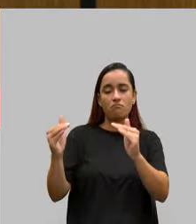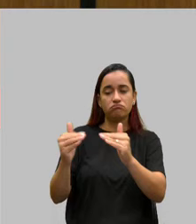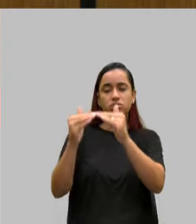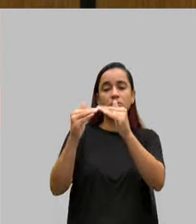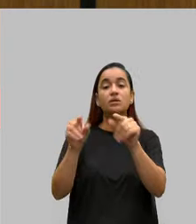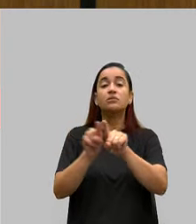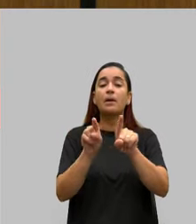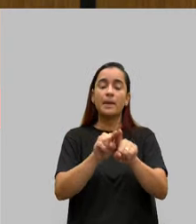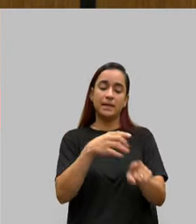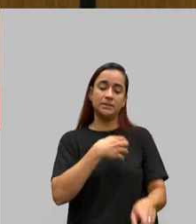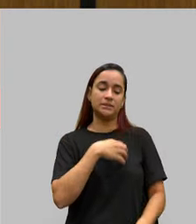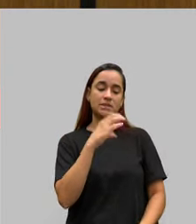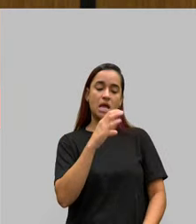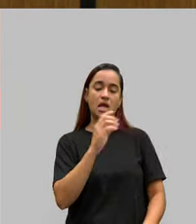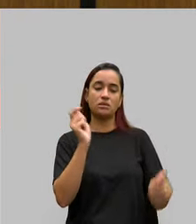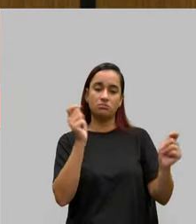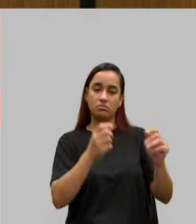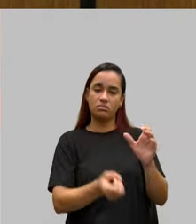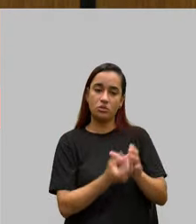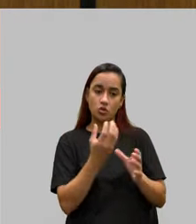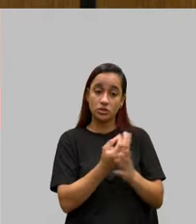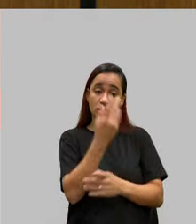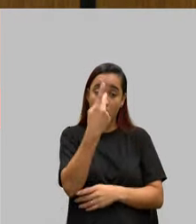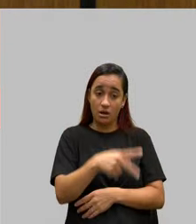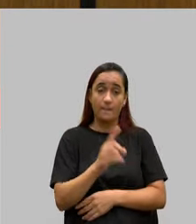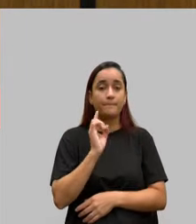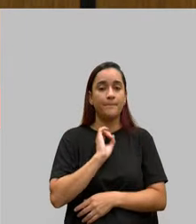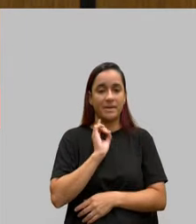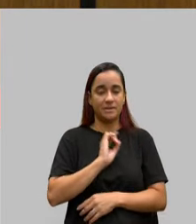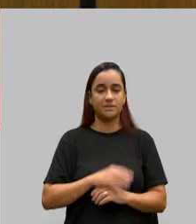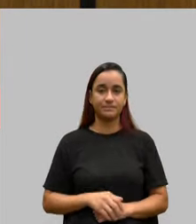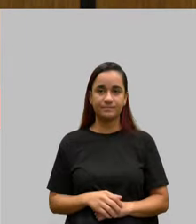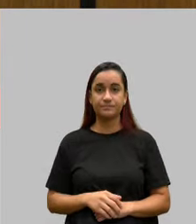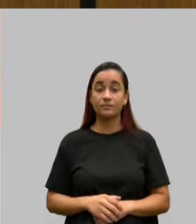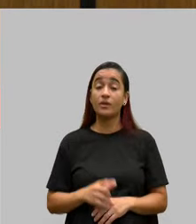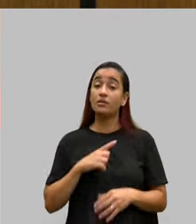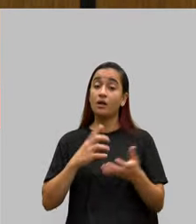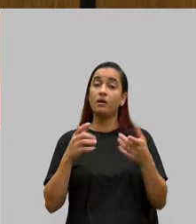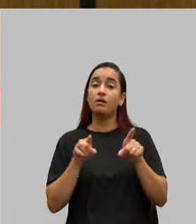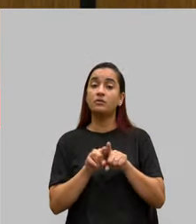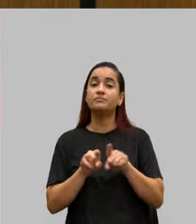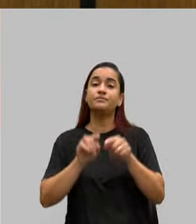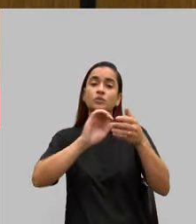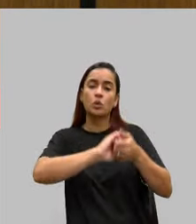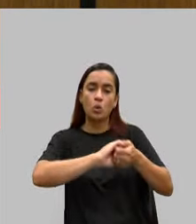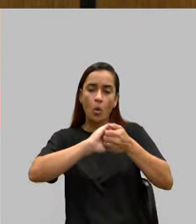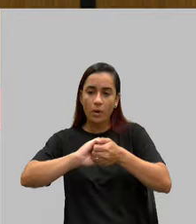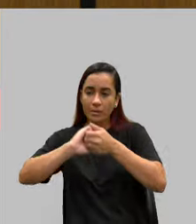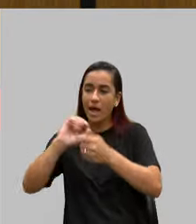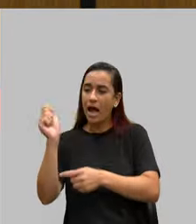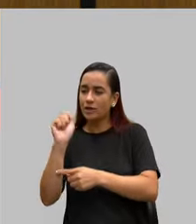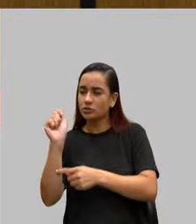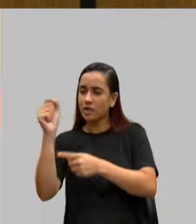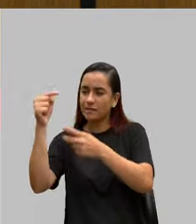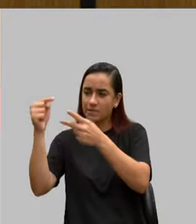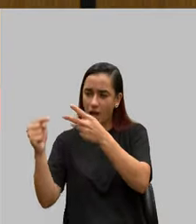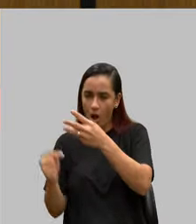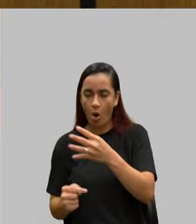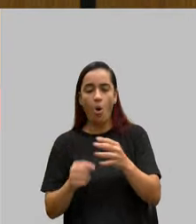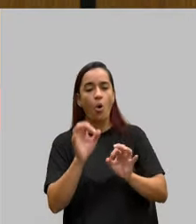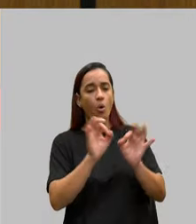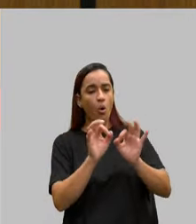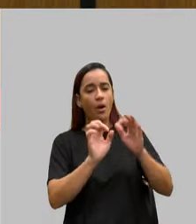que é gerada no estado de Minas Gerais eu gostaria de cumprimentar também as organizações as associações aqui presentes também a